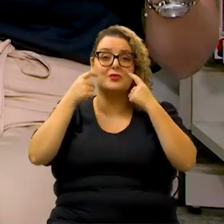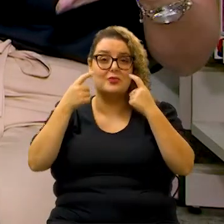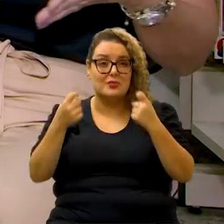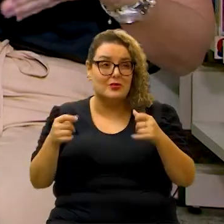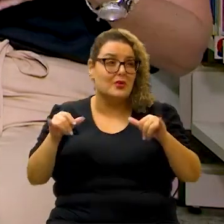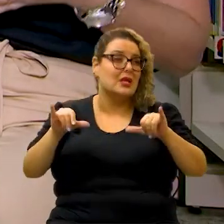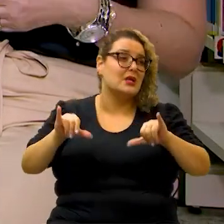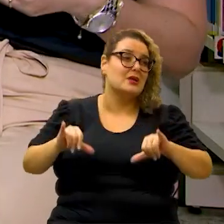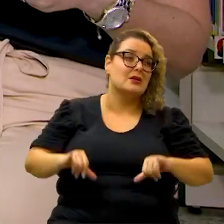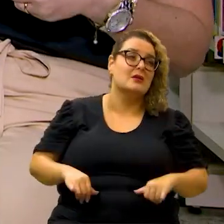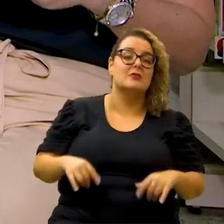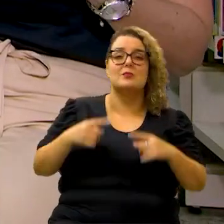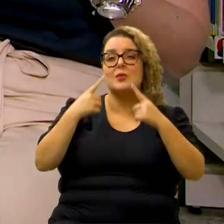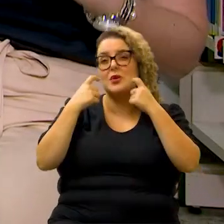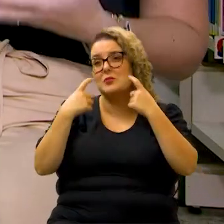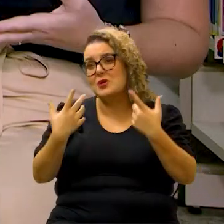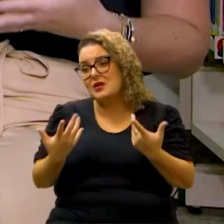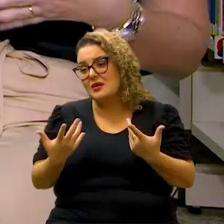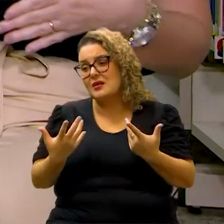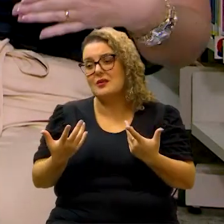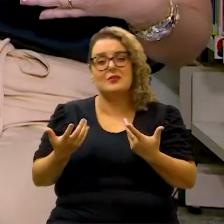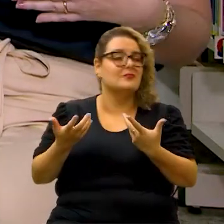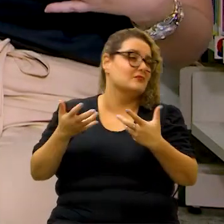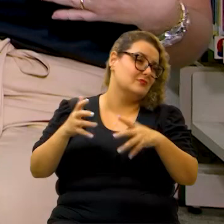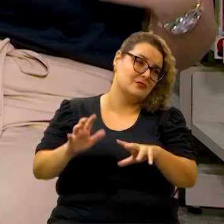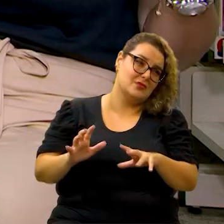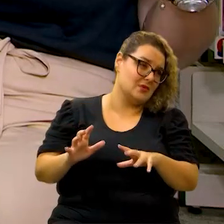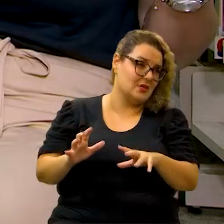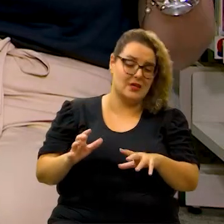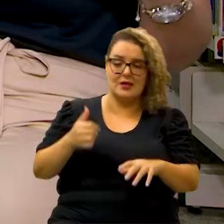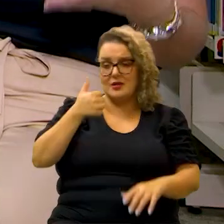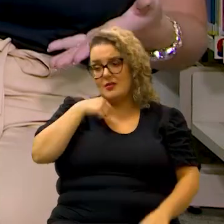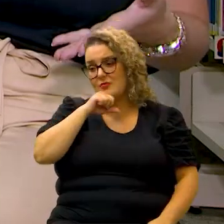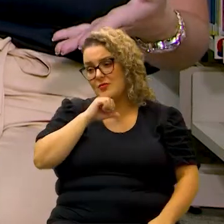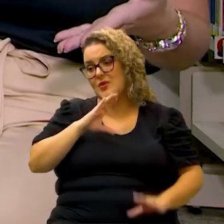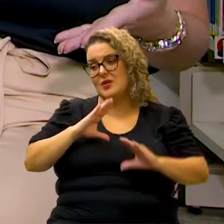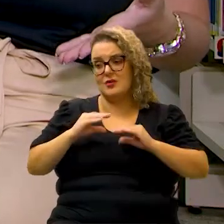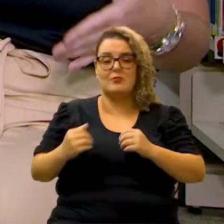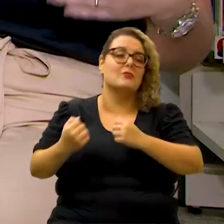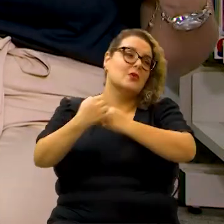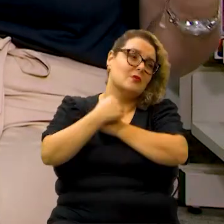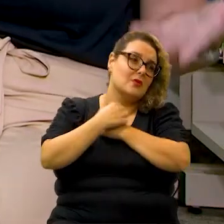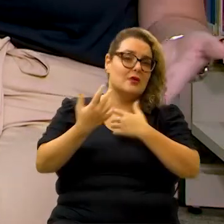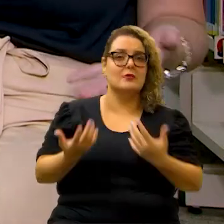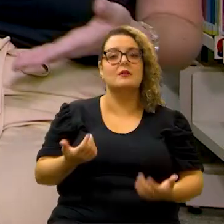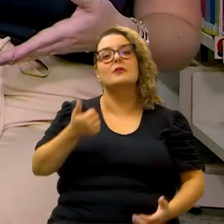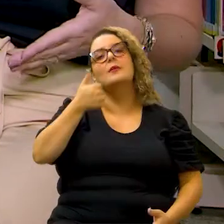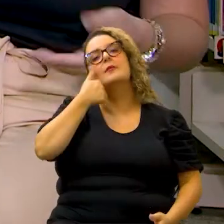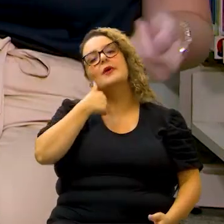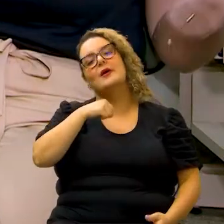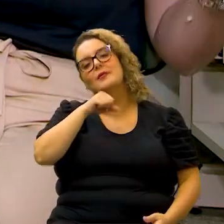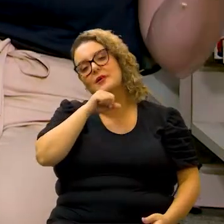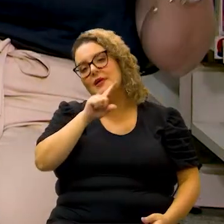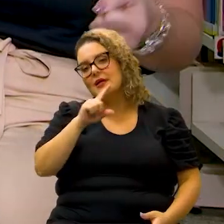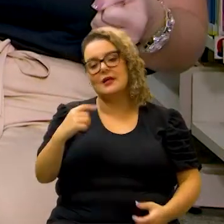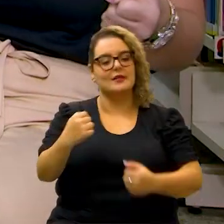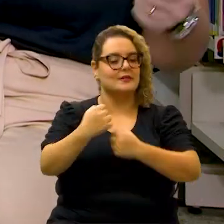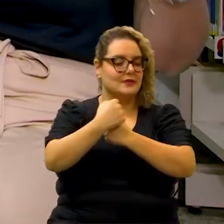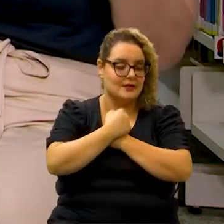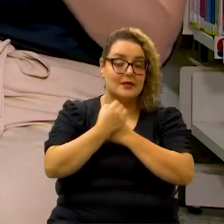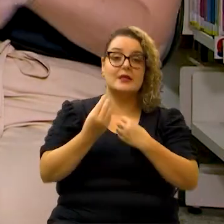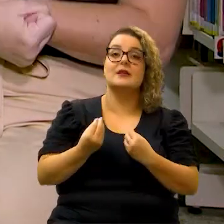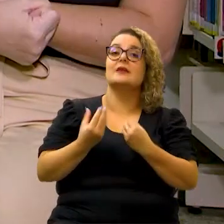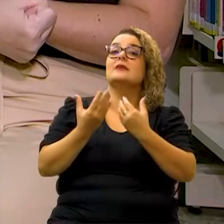percebe que não é um choro sofrido, mas é um choro mesmo que, eu não quero deixar minha mãe, tá gostoso o colinho. Então,